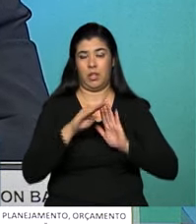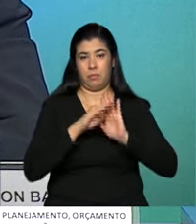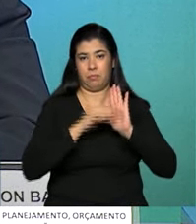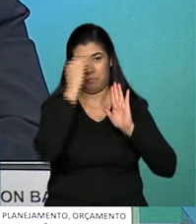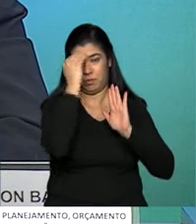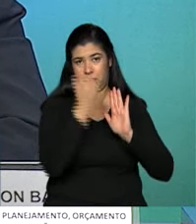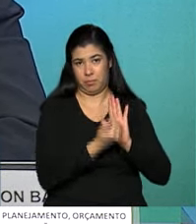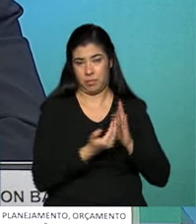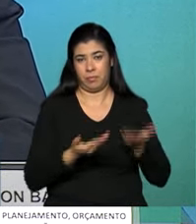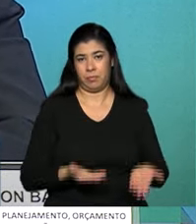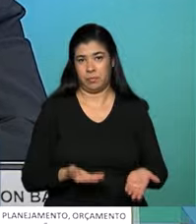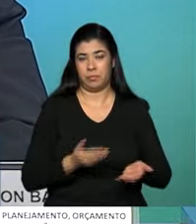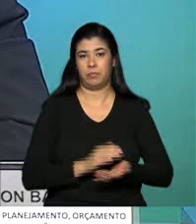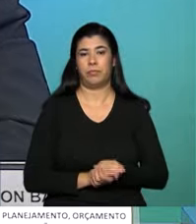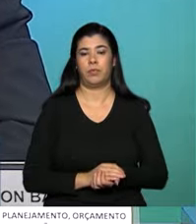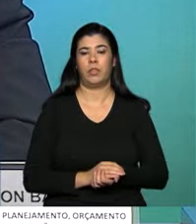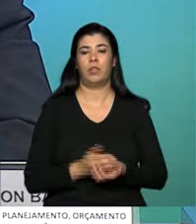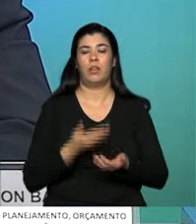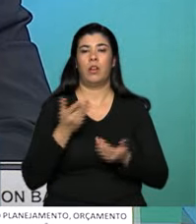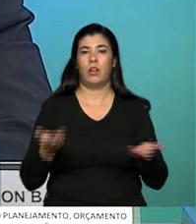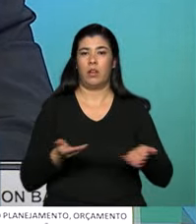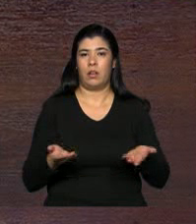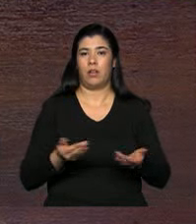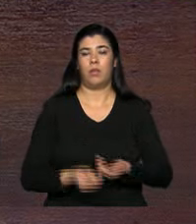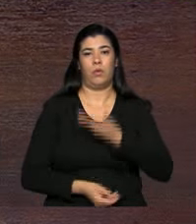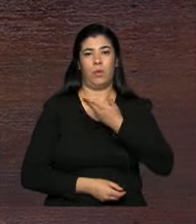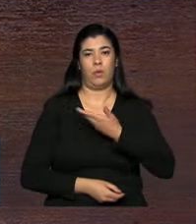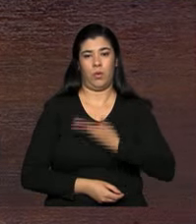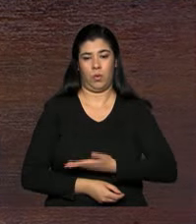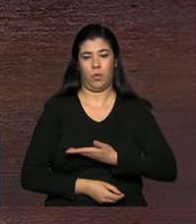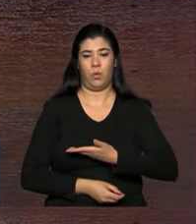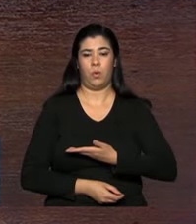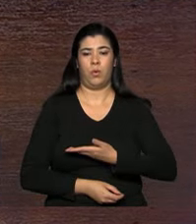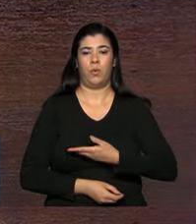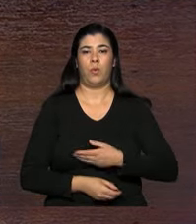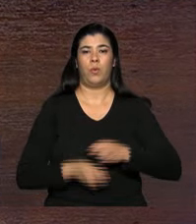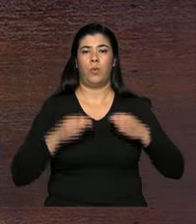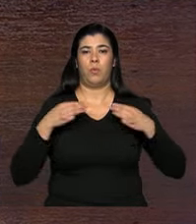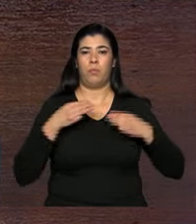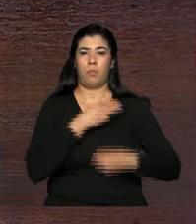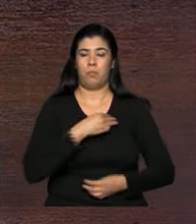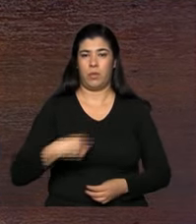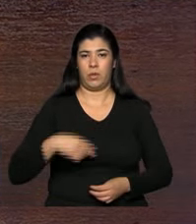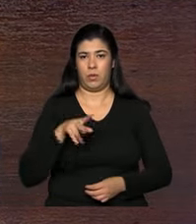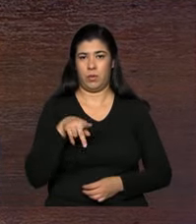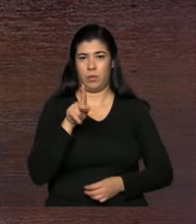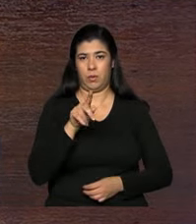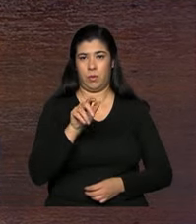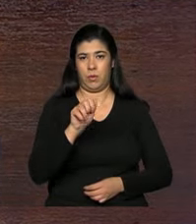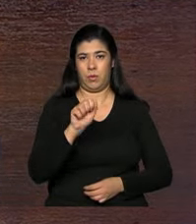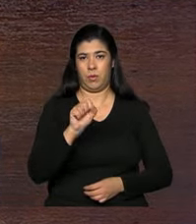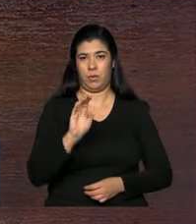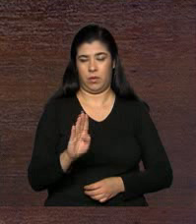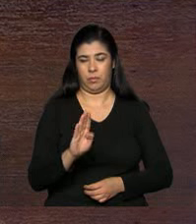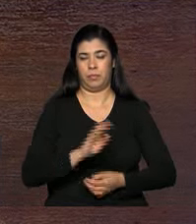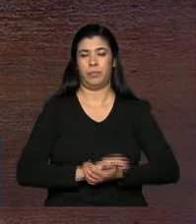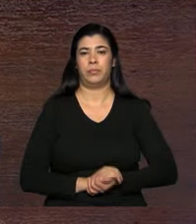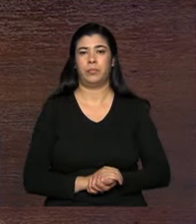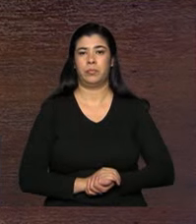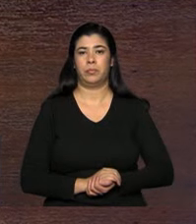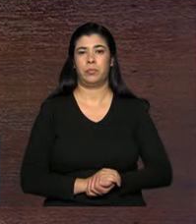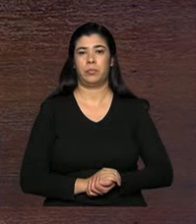medidas com isso eu passo a palavra ao Ministro Cassab o ministro Nelson